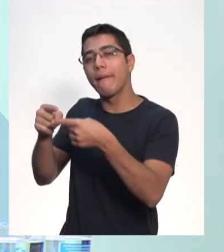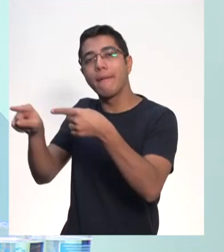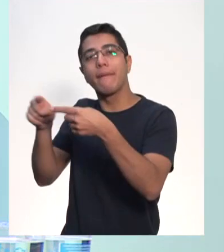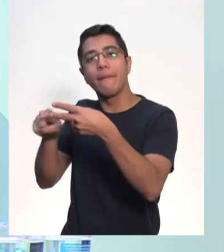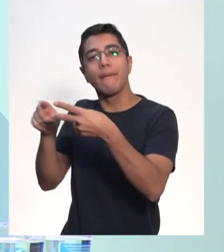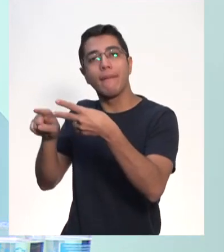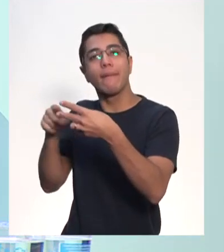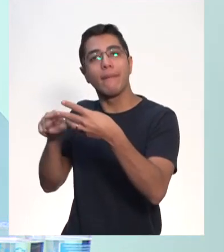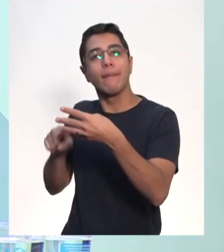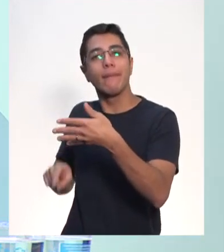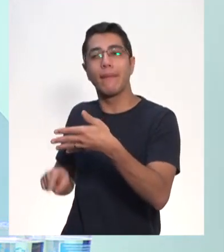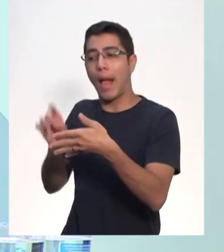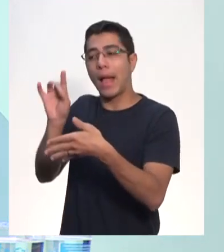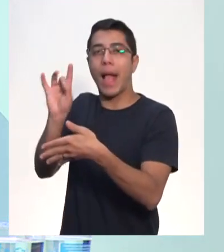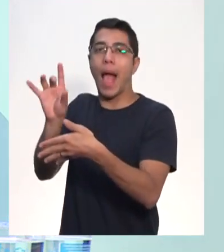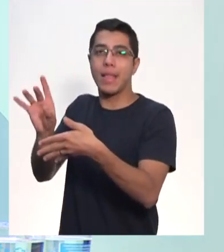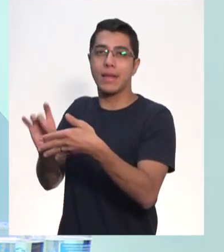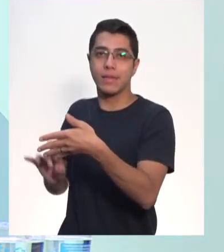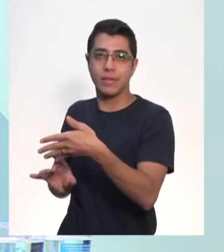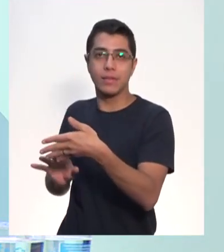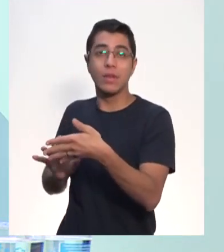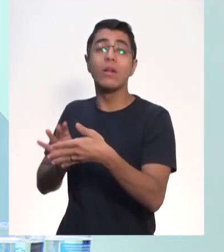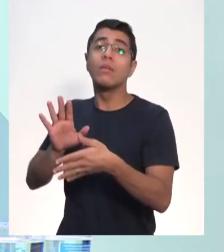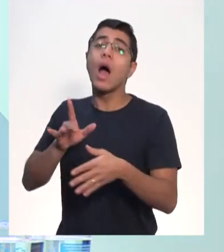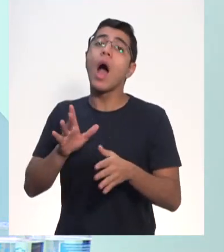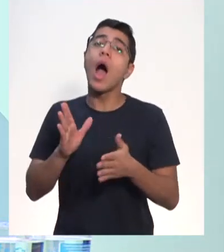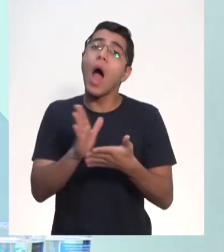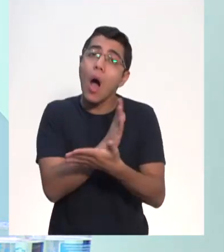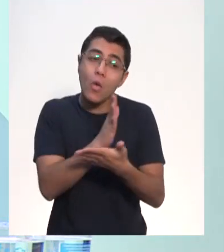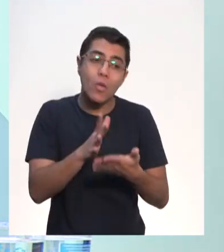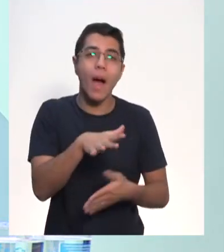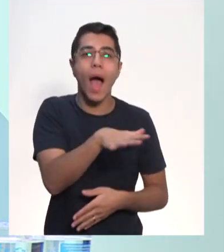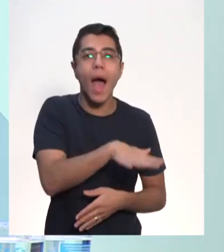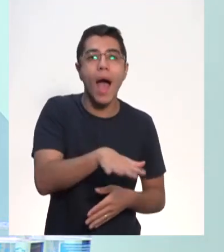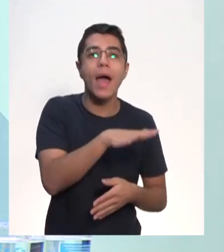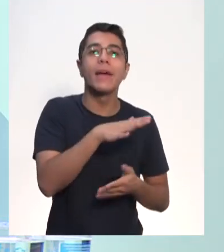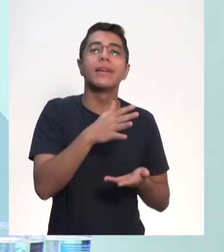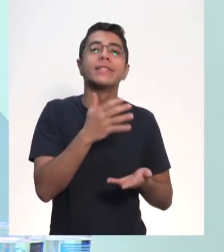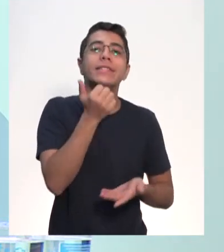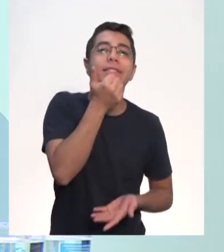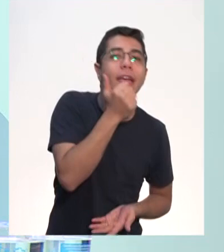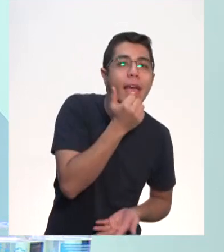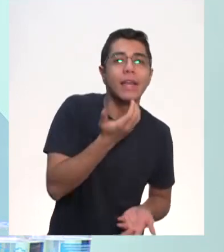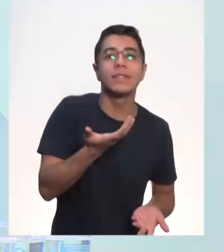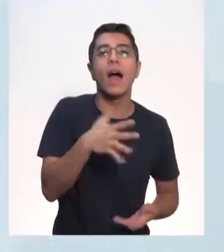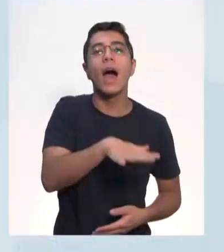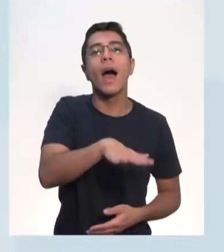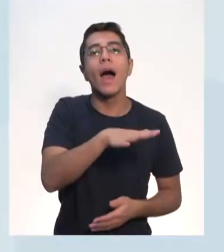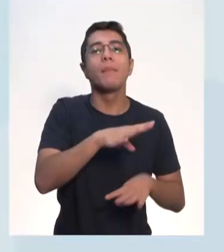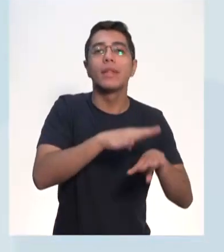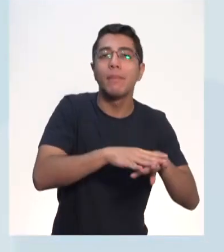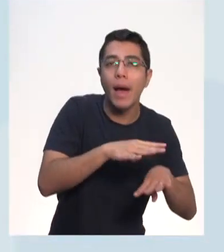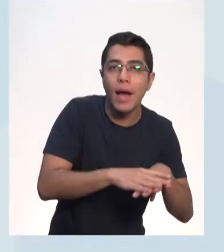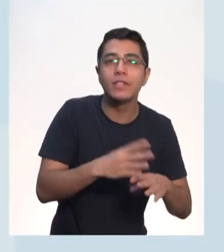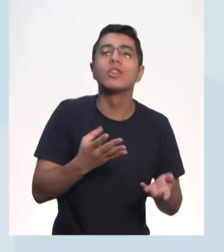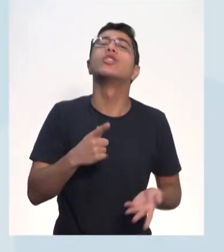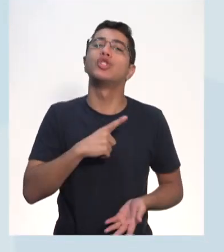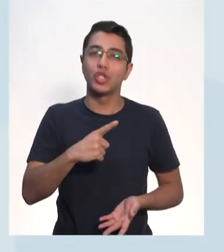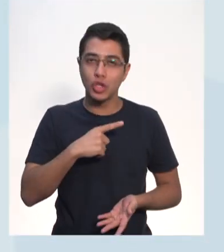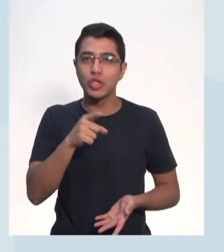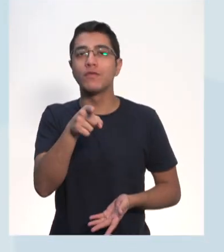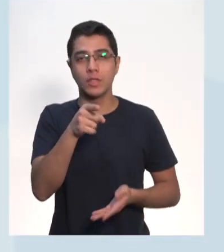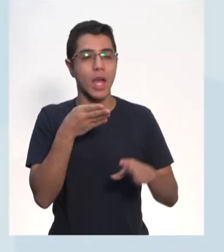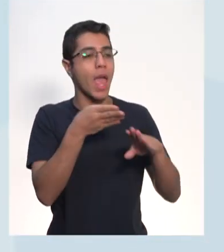linguagens, matemática, pautas específicas também para os anos iniciais. Nós temos também programas, né, que